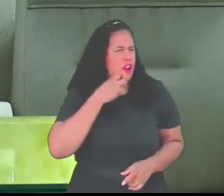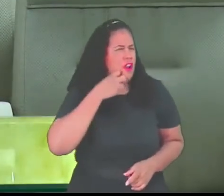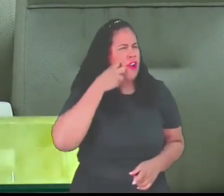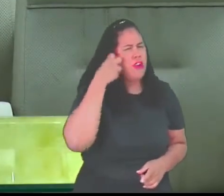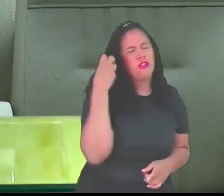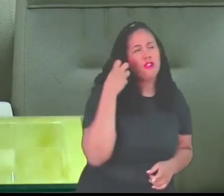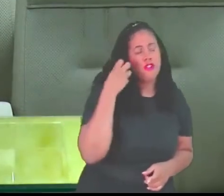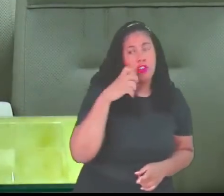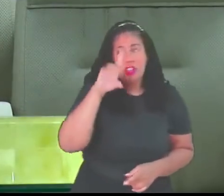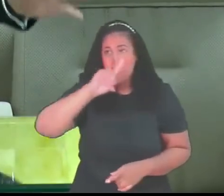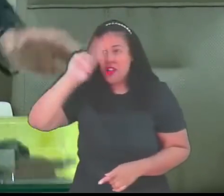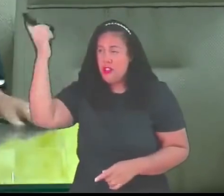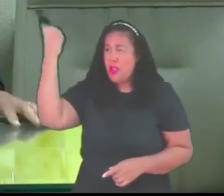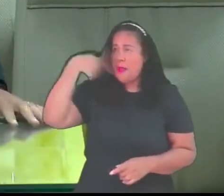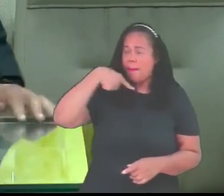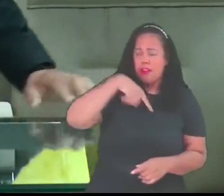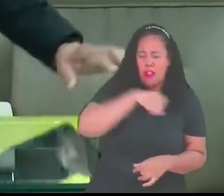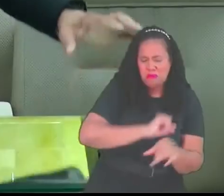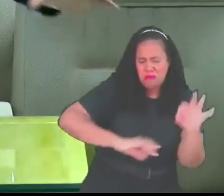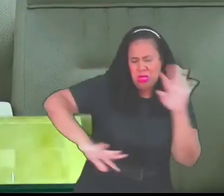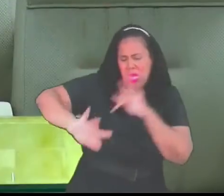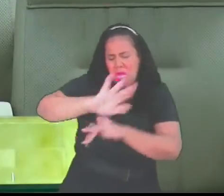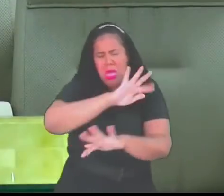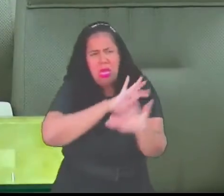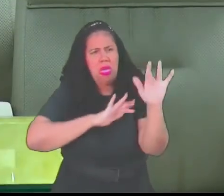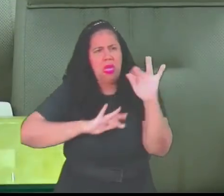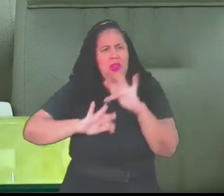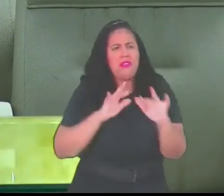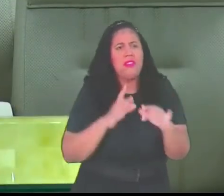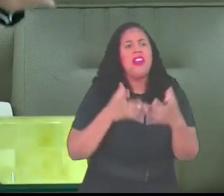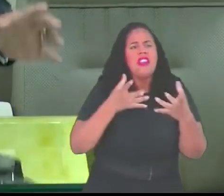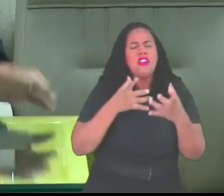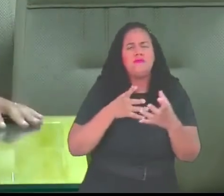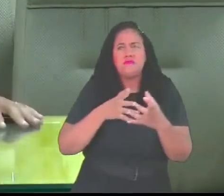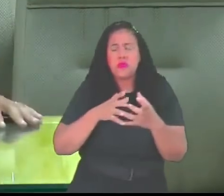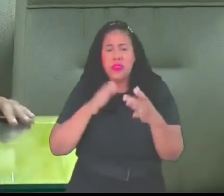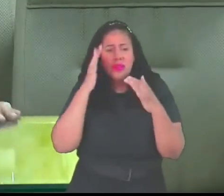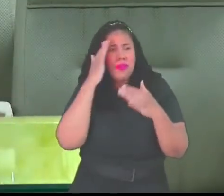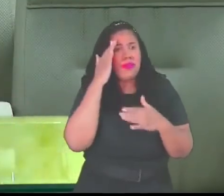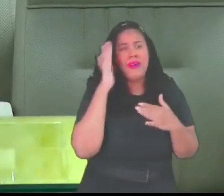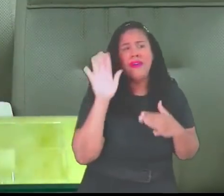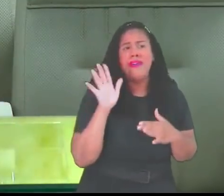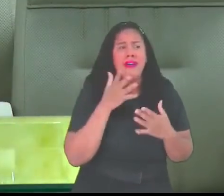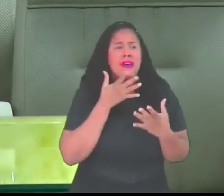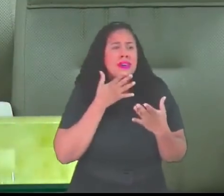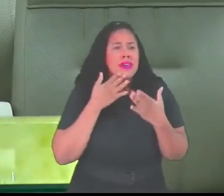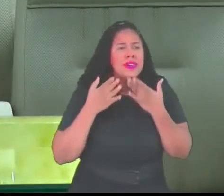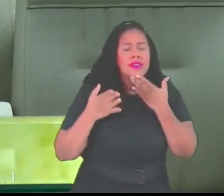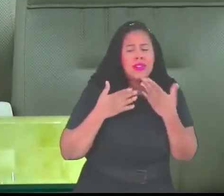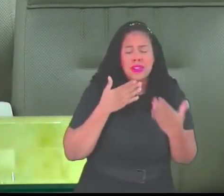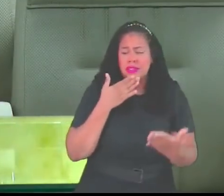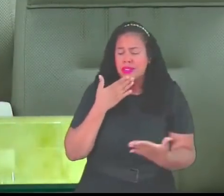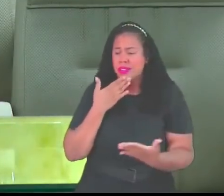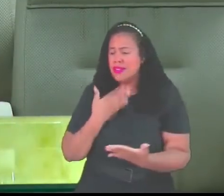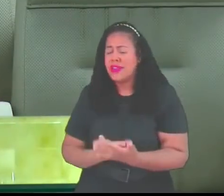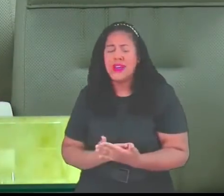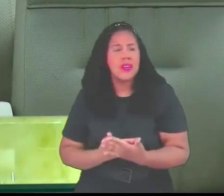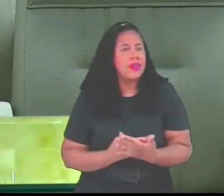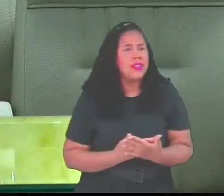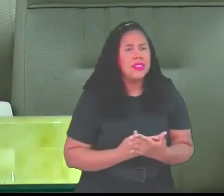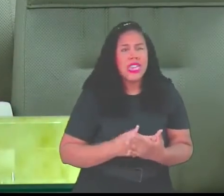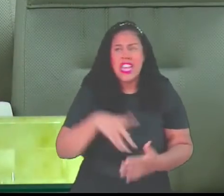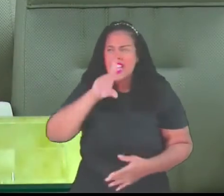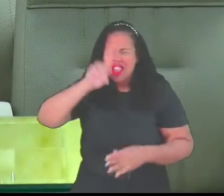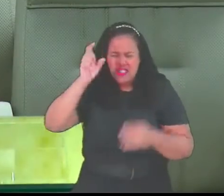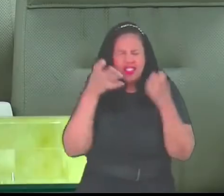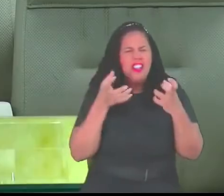mandar a confusão. Deus vai mandar o desespero. Deus vai desmanchar esse sininho